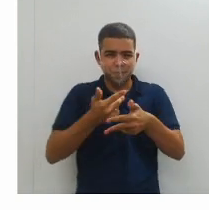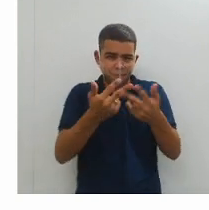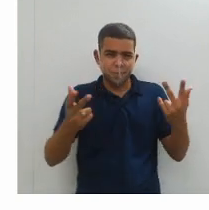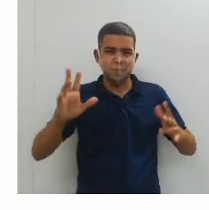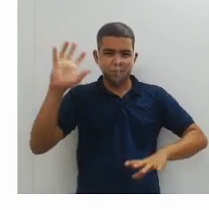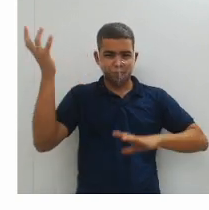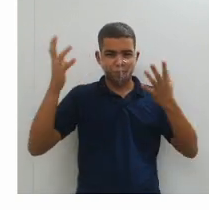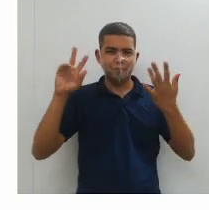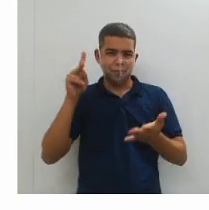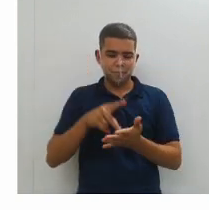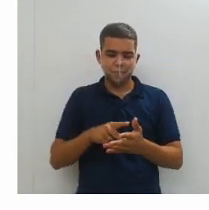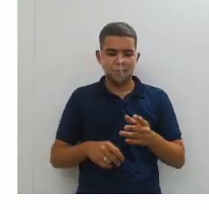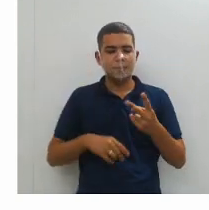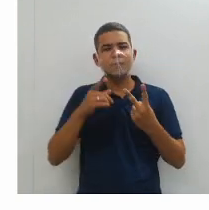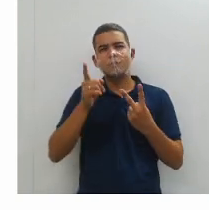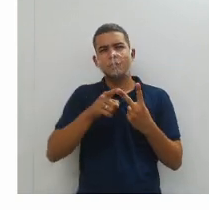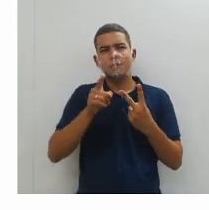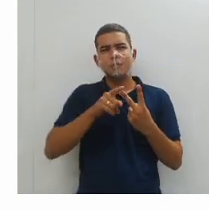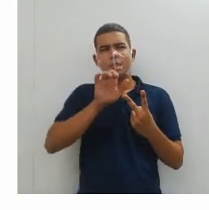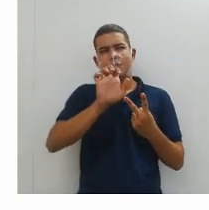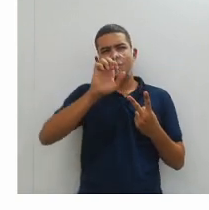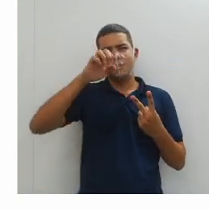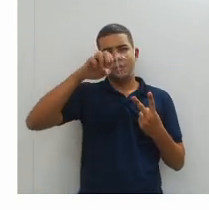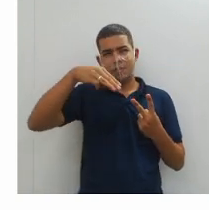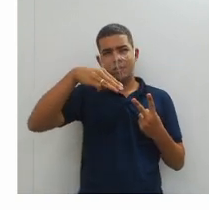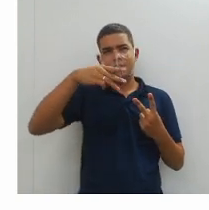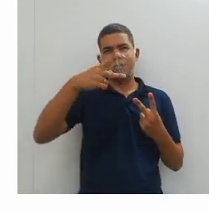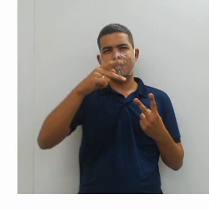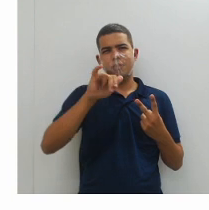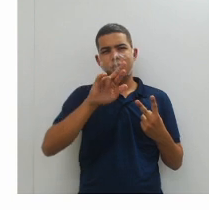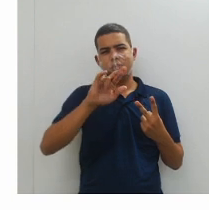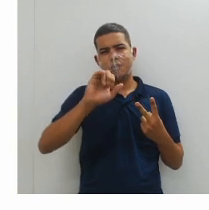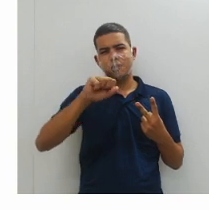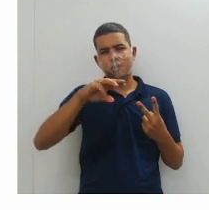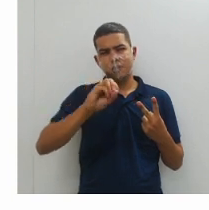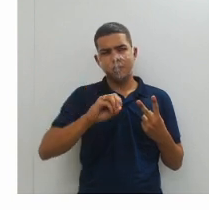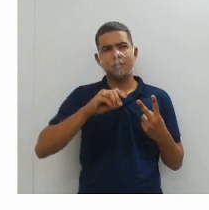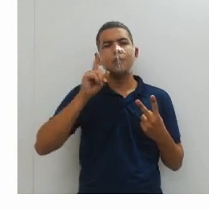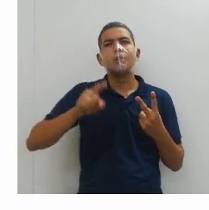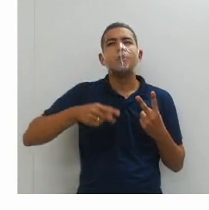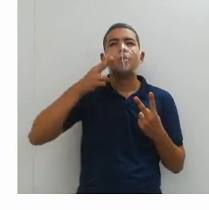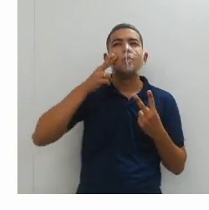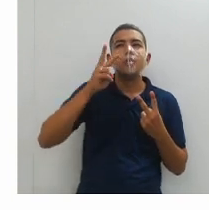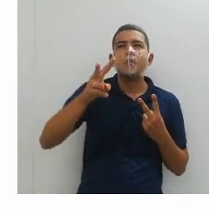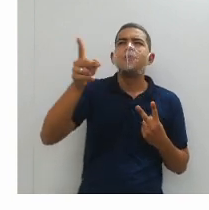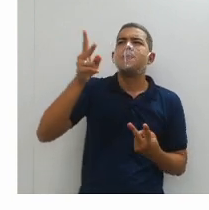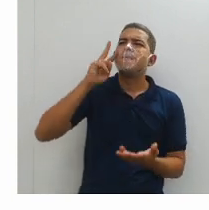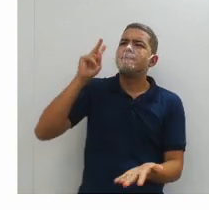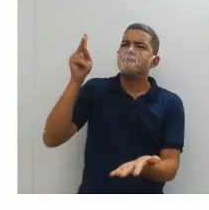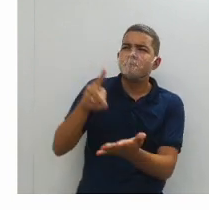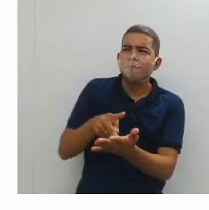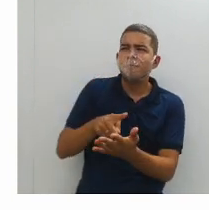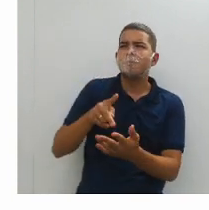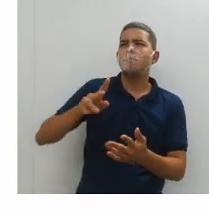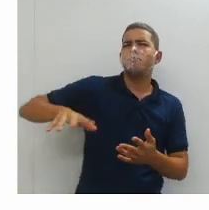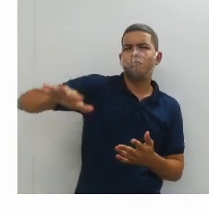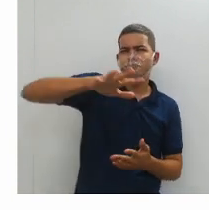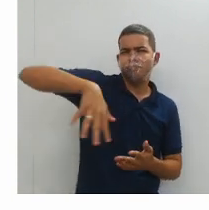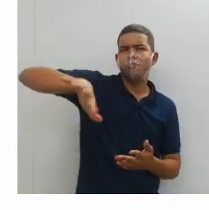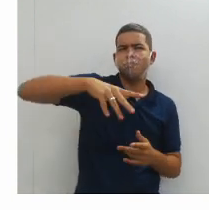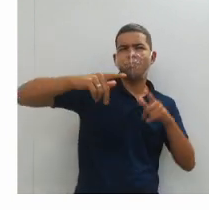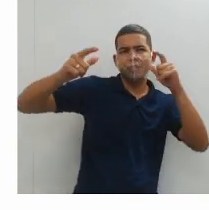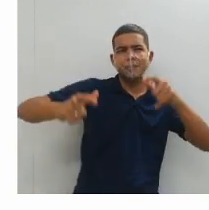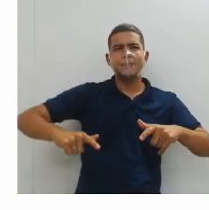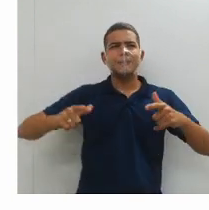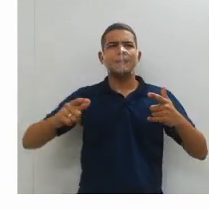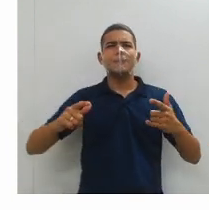situações concretas. O empirismo, que ele vai olhar a própria realidade de Florença, então